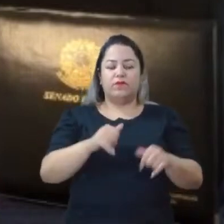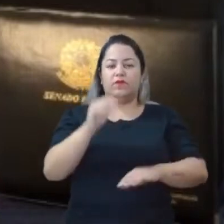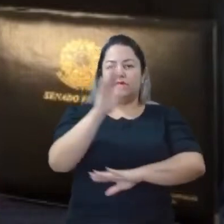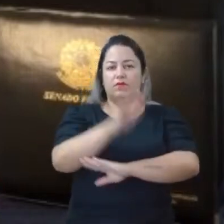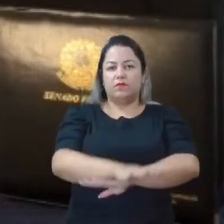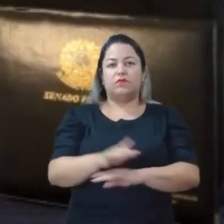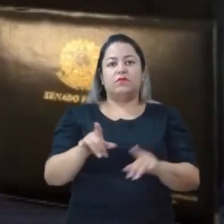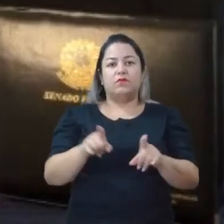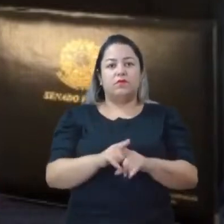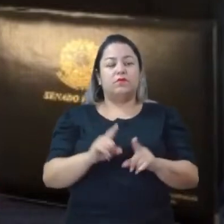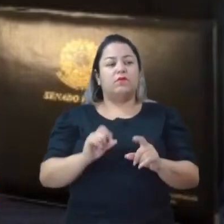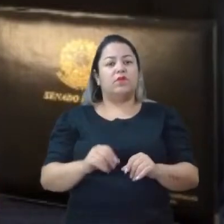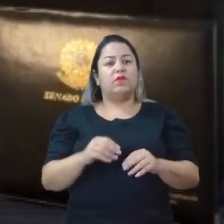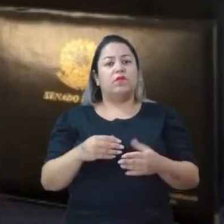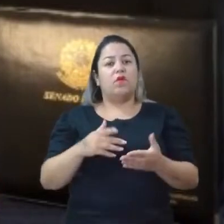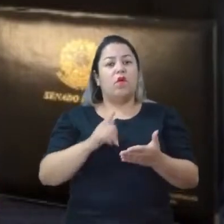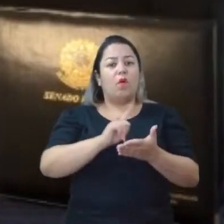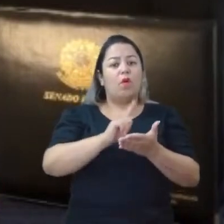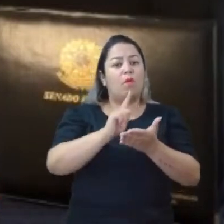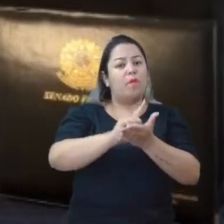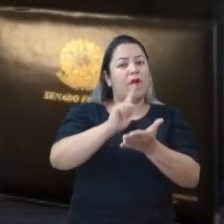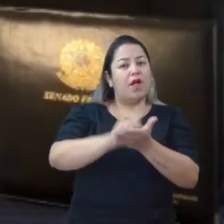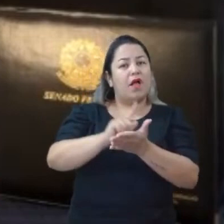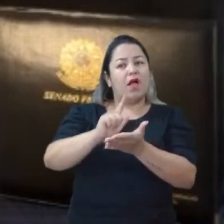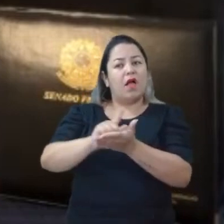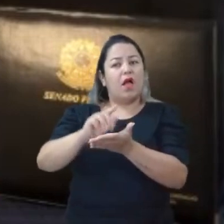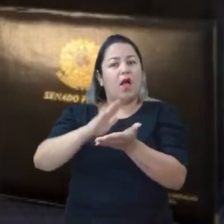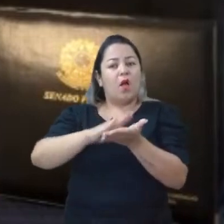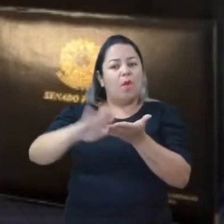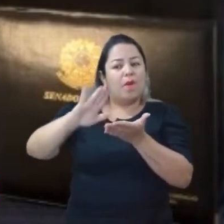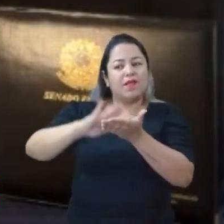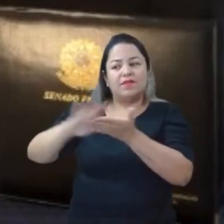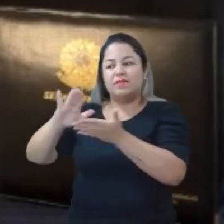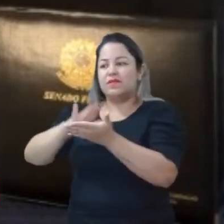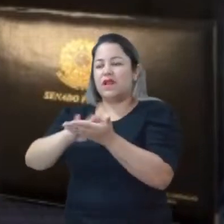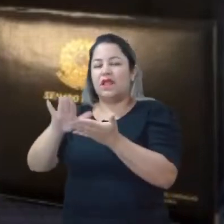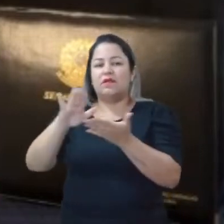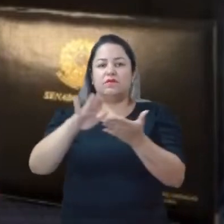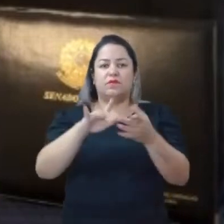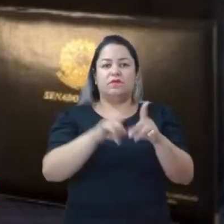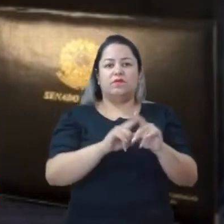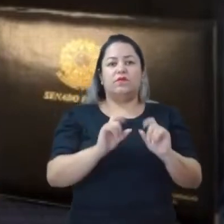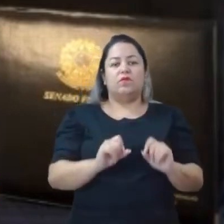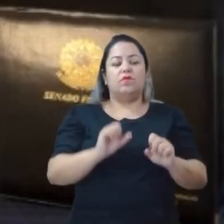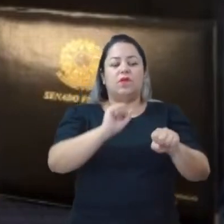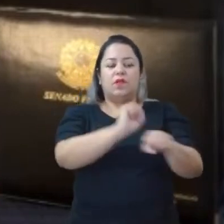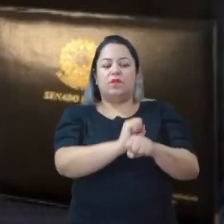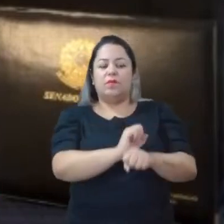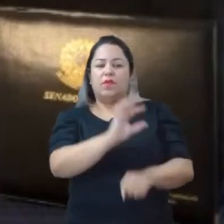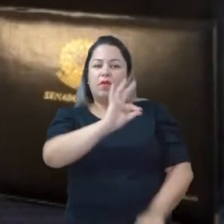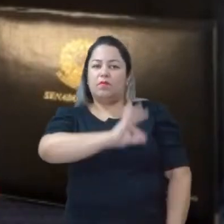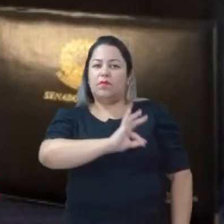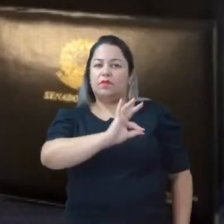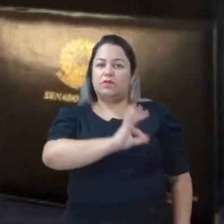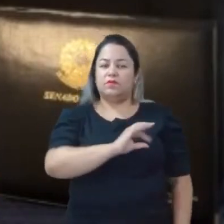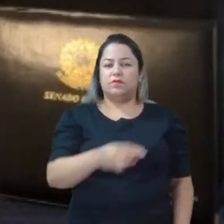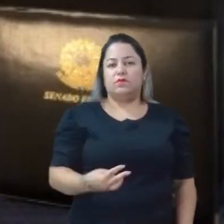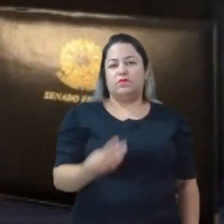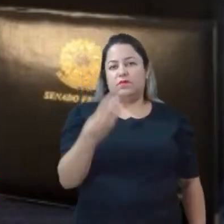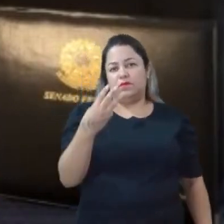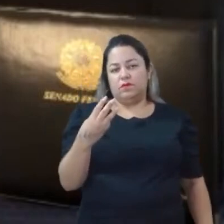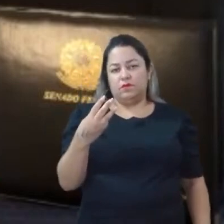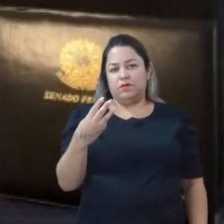uma panfletagem na rua, foi abordada pela polícia militar por 3